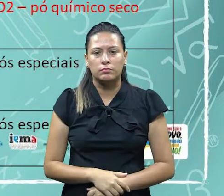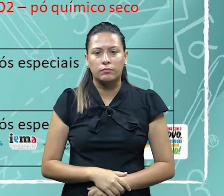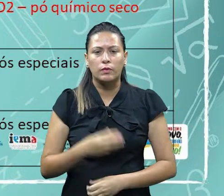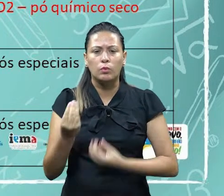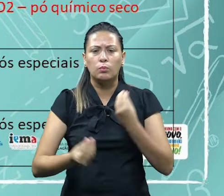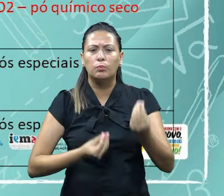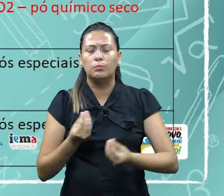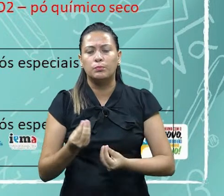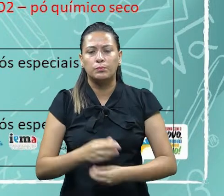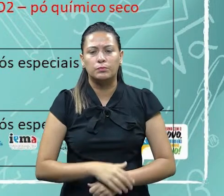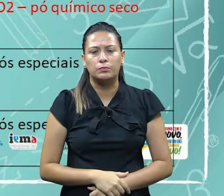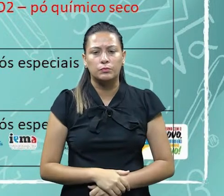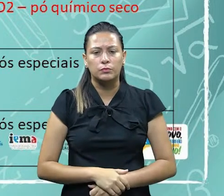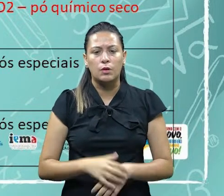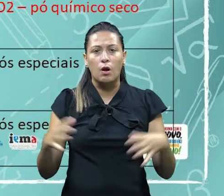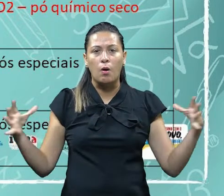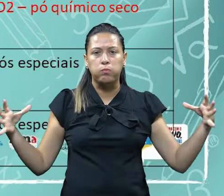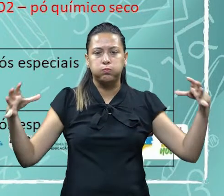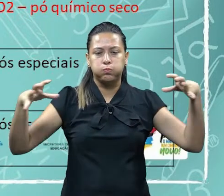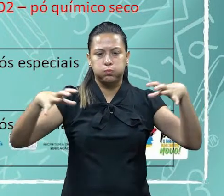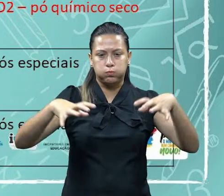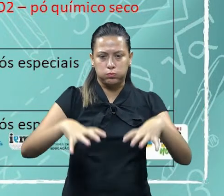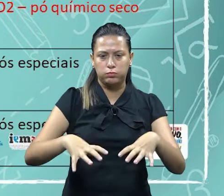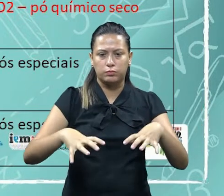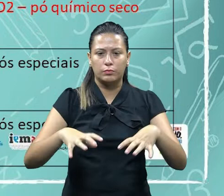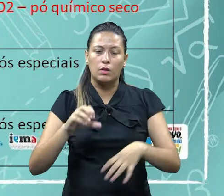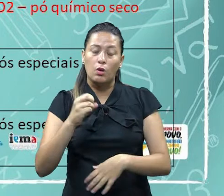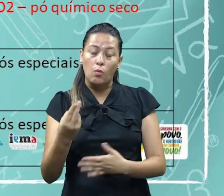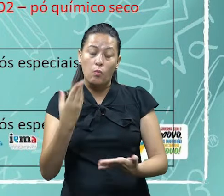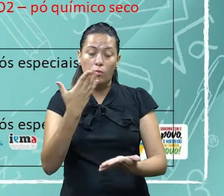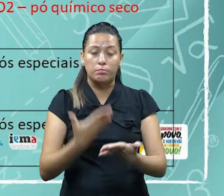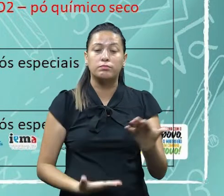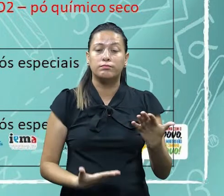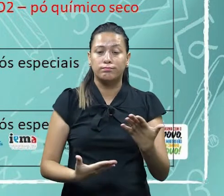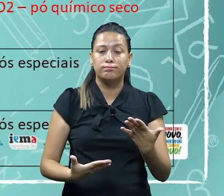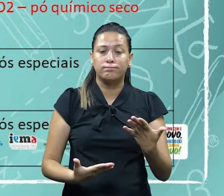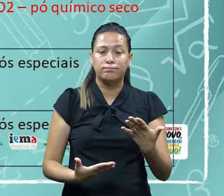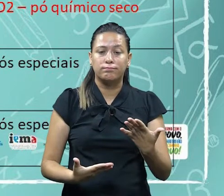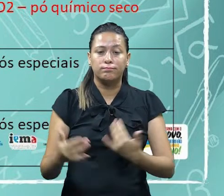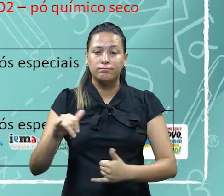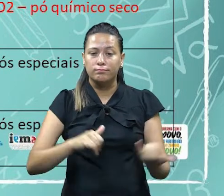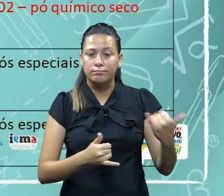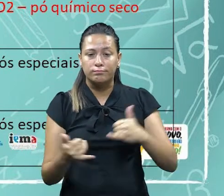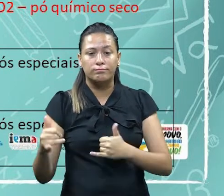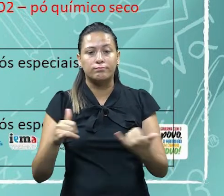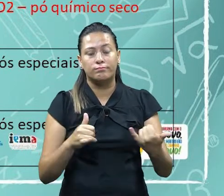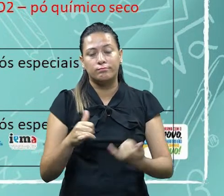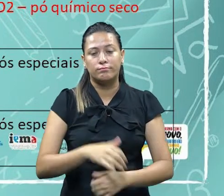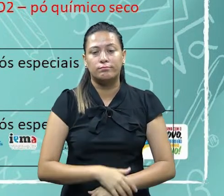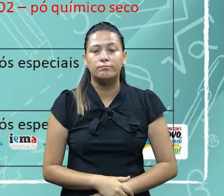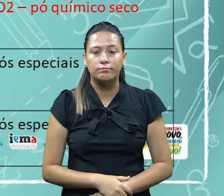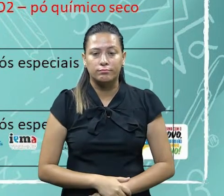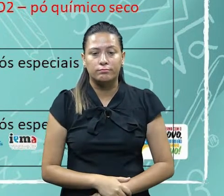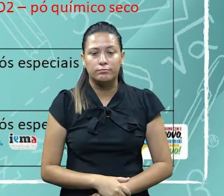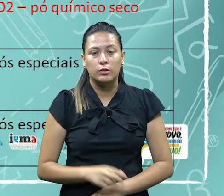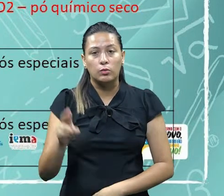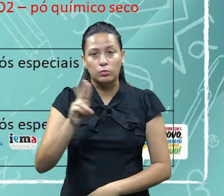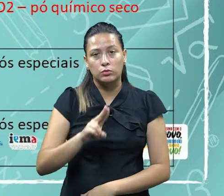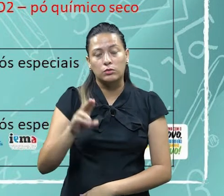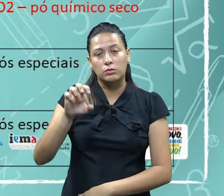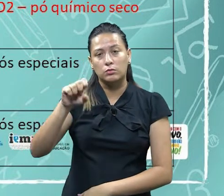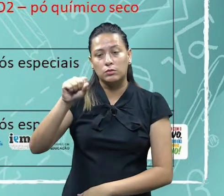Nós vamos o quê? Fazer o abafamento ou a quebra da reação química, tá? Essas reações de combustível com